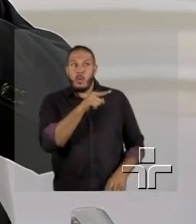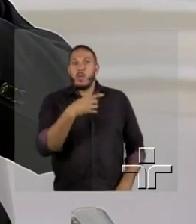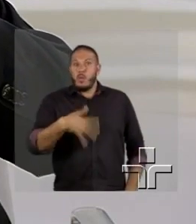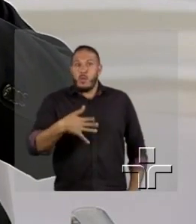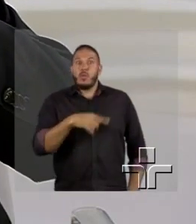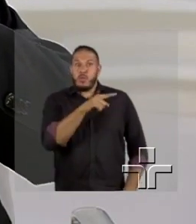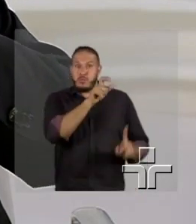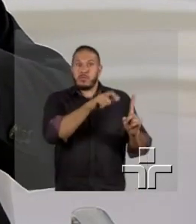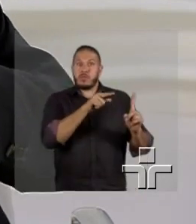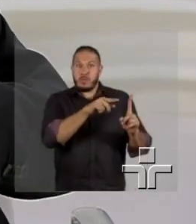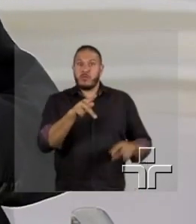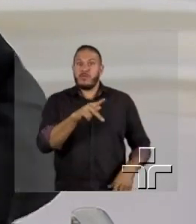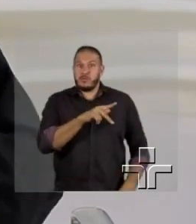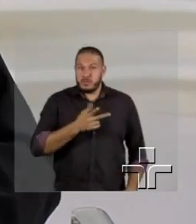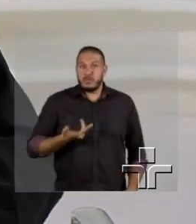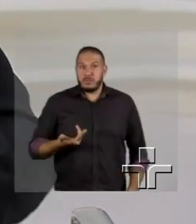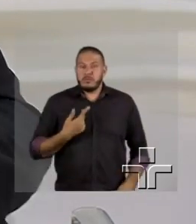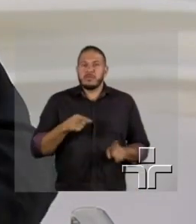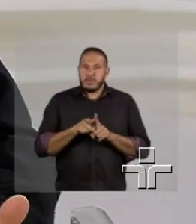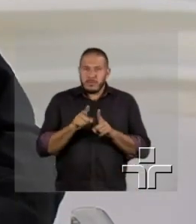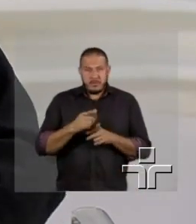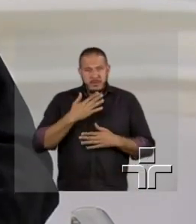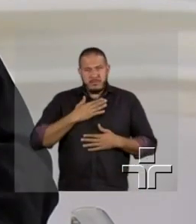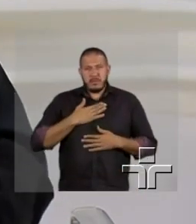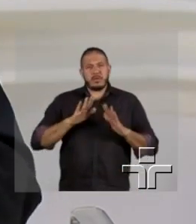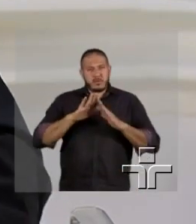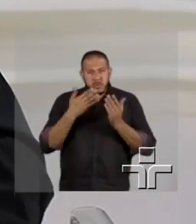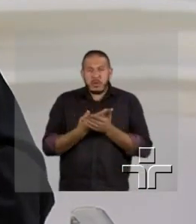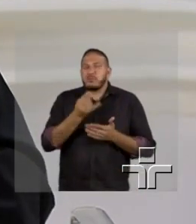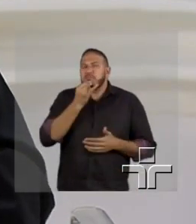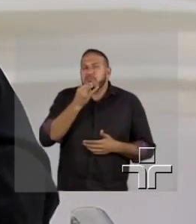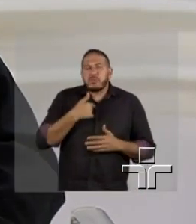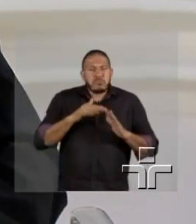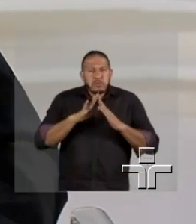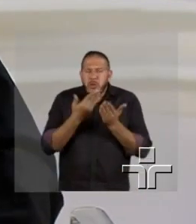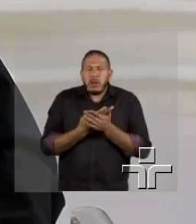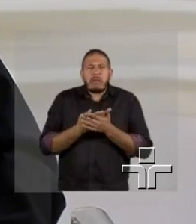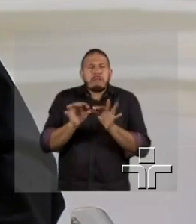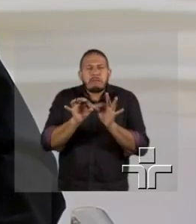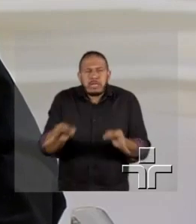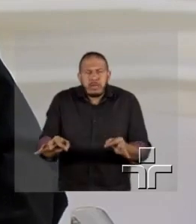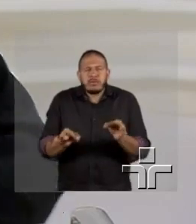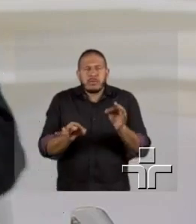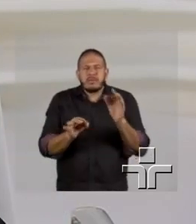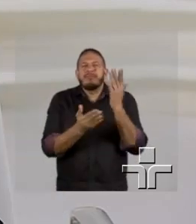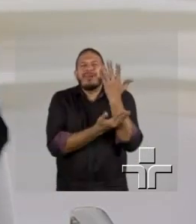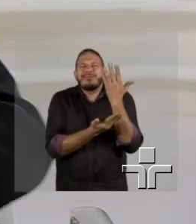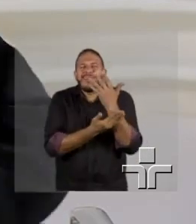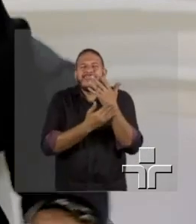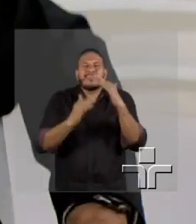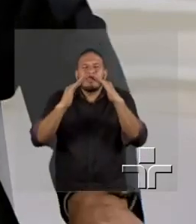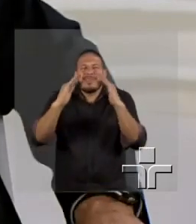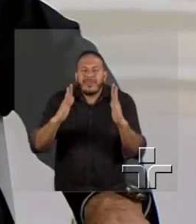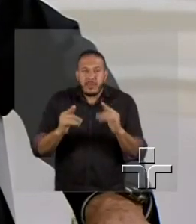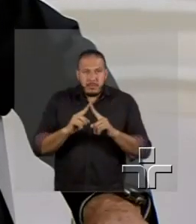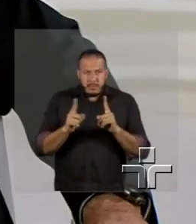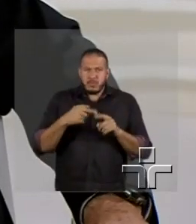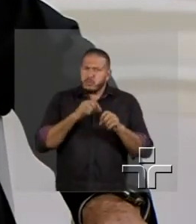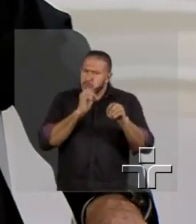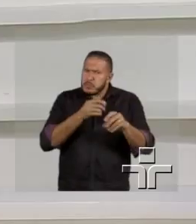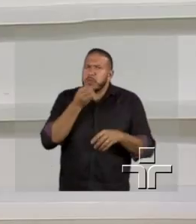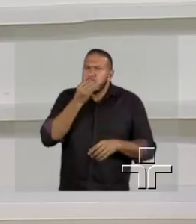de atualização na USP. Né? Então, sou formado em Campinas pela Universidade Católica, excelente,